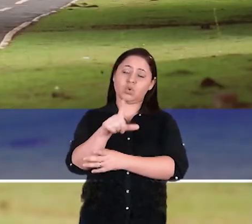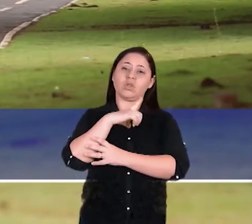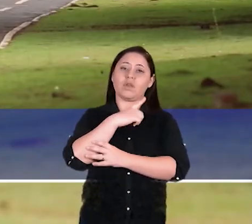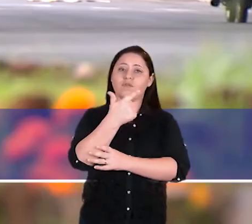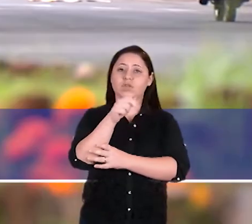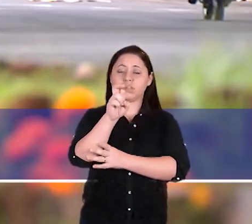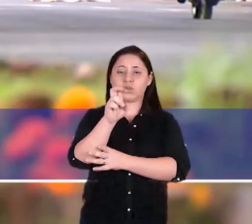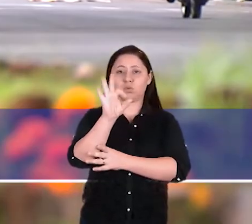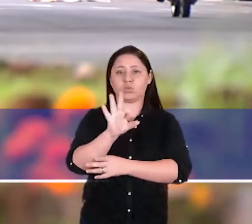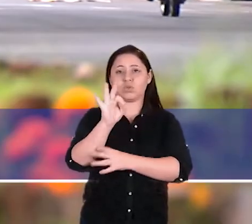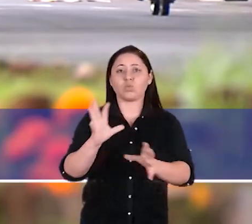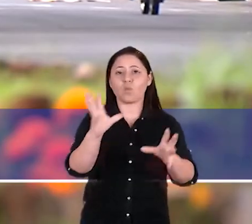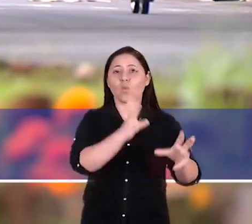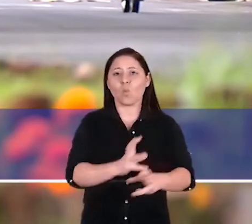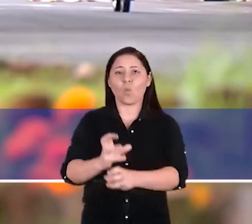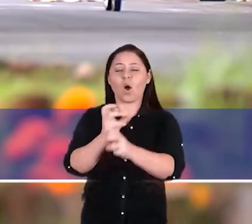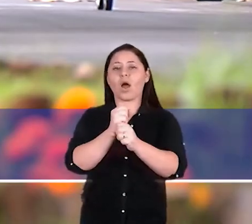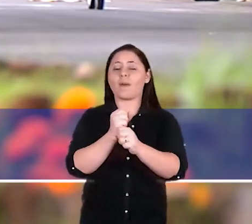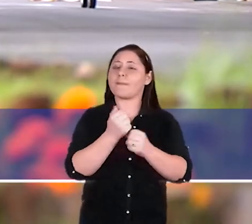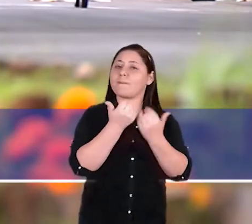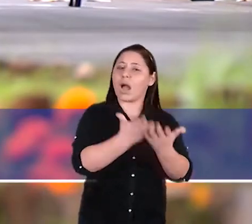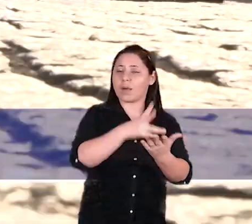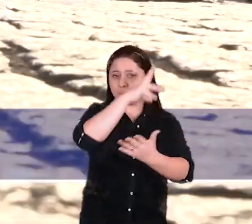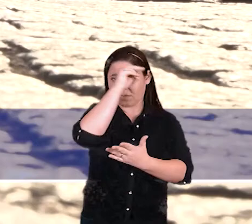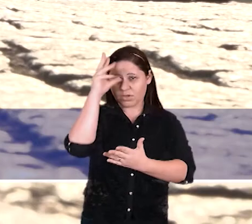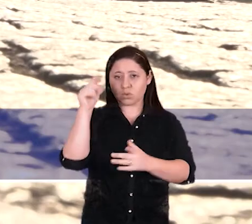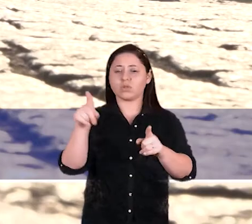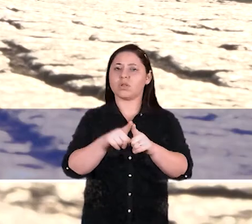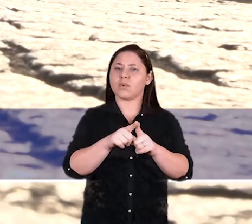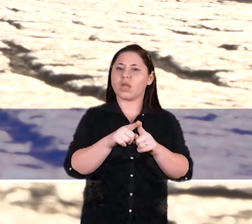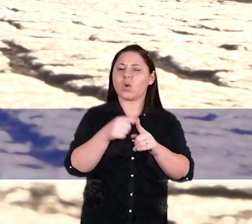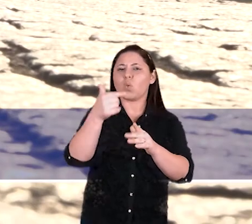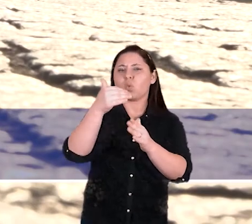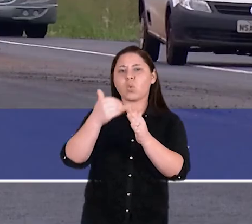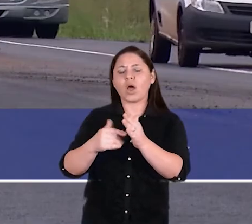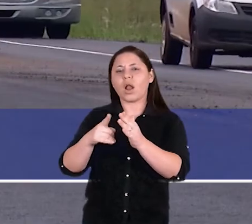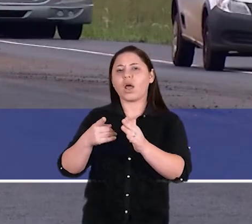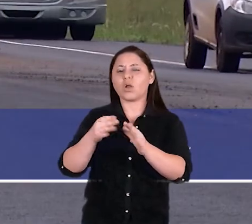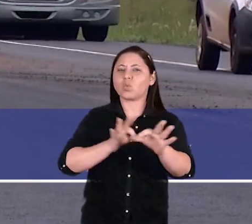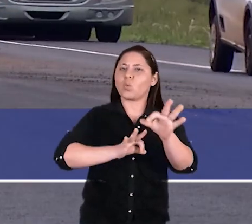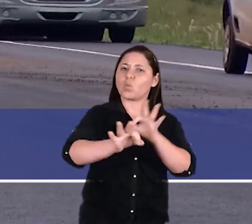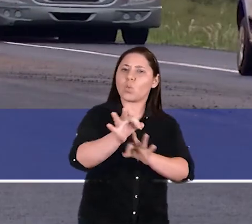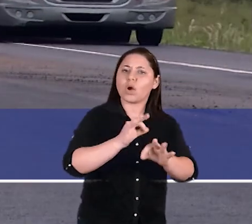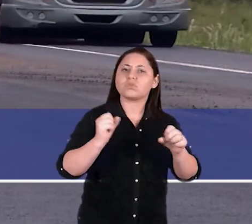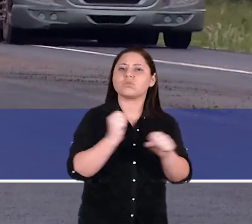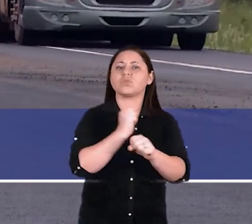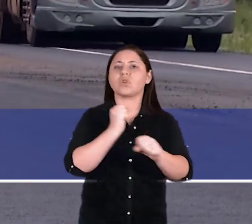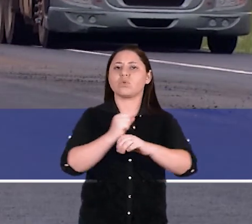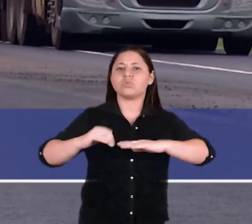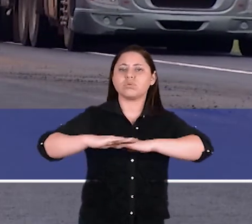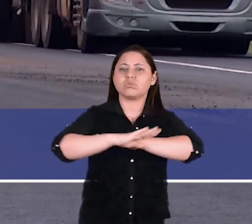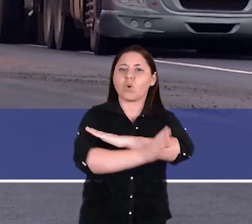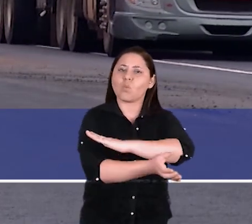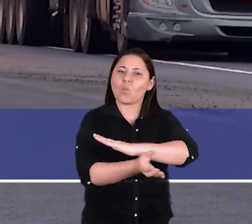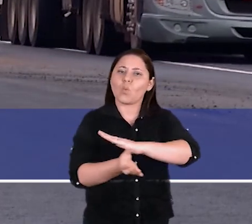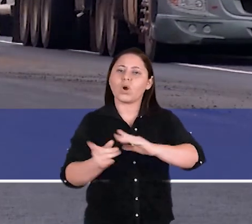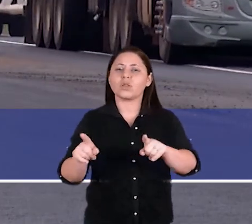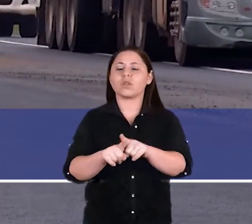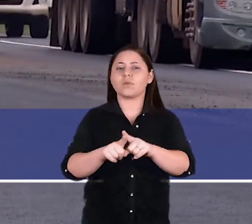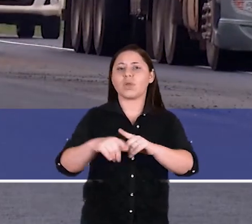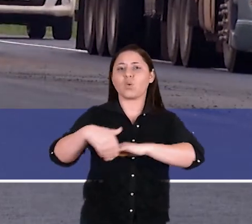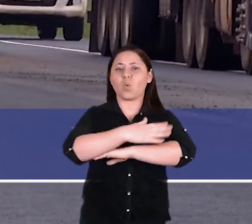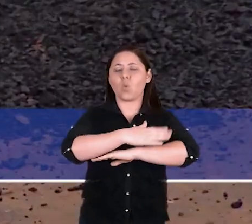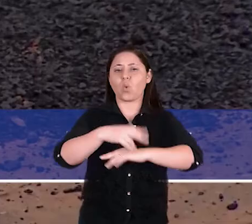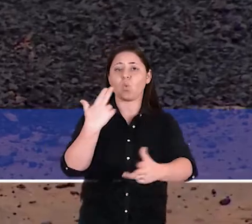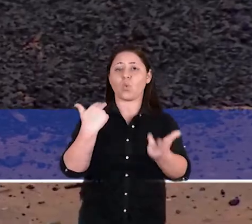anos, o Fundersul tem 25% de sua arrecadação enviada às prefeituras, enquanto o restante entra no planejamento de obras de